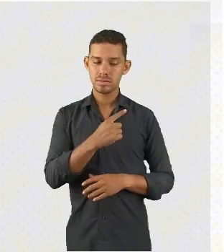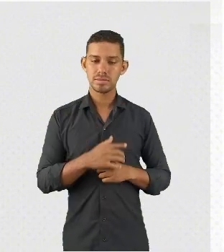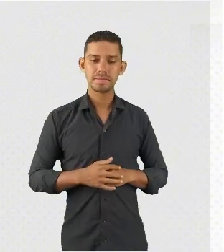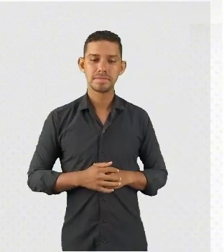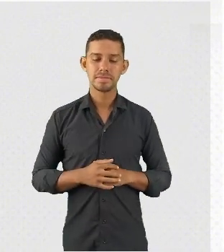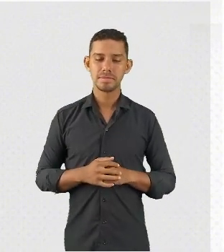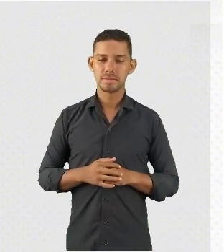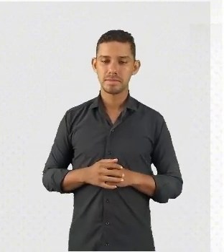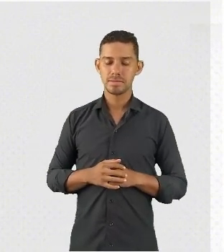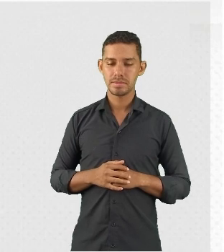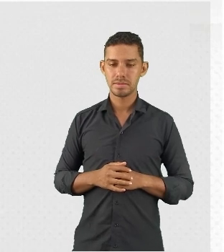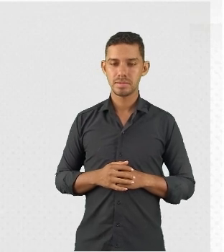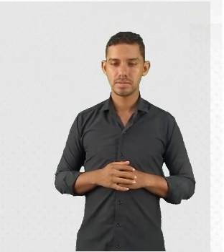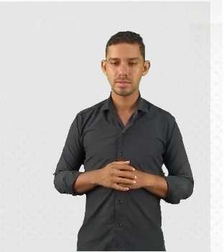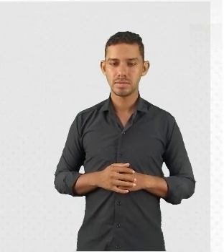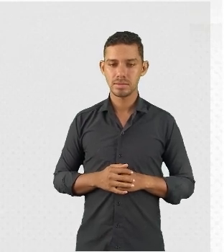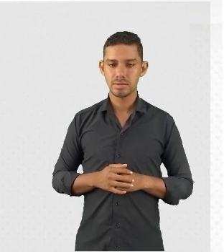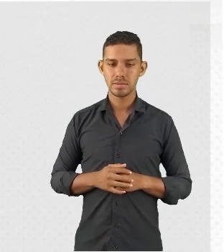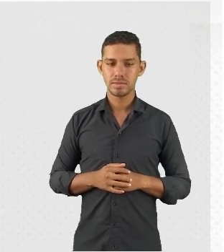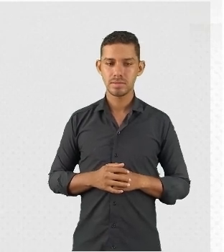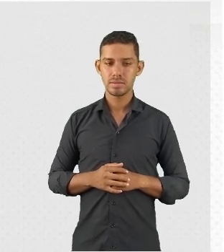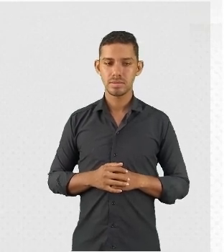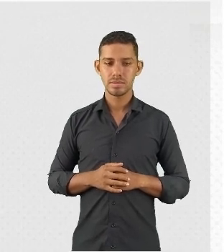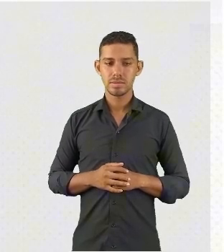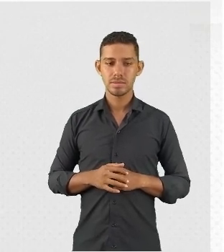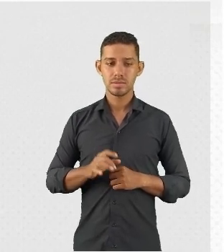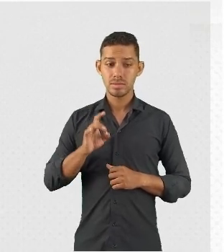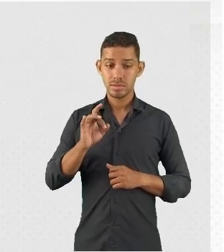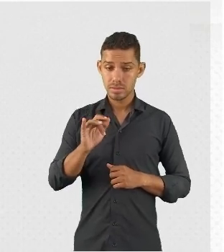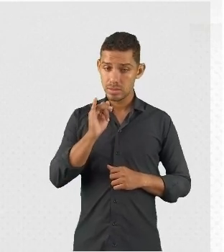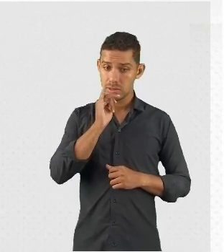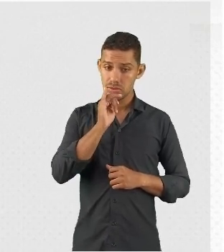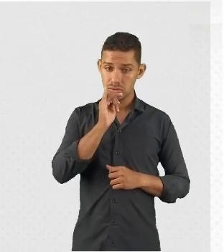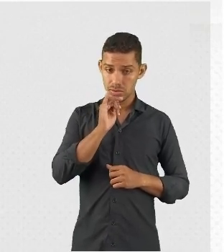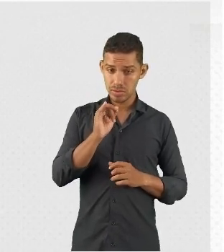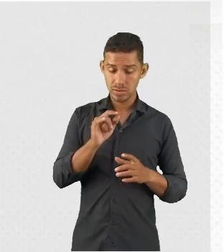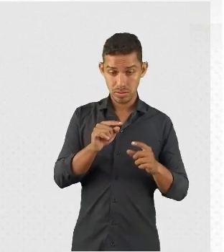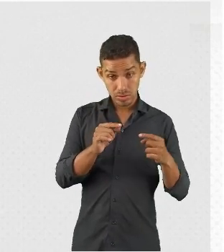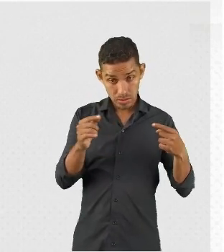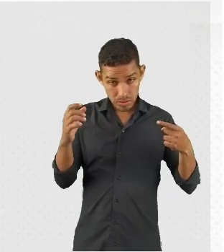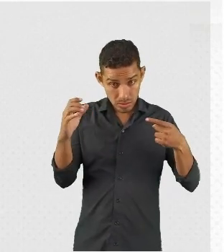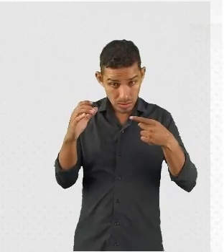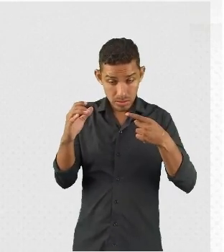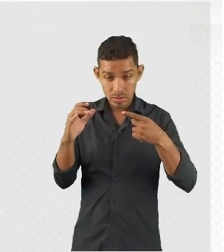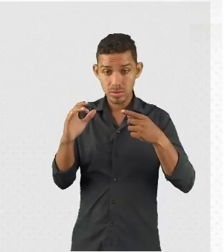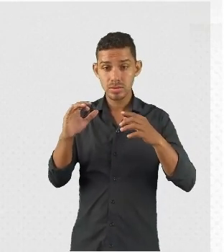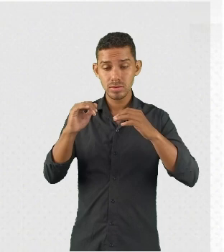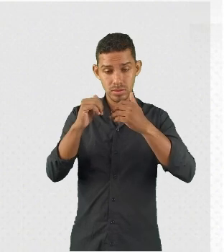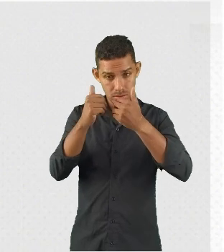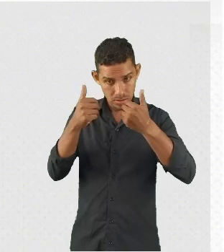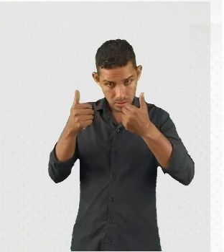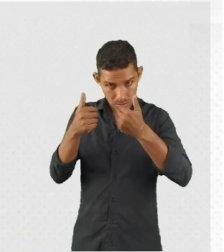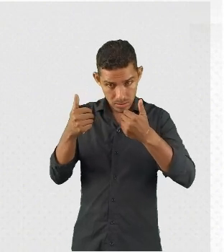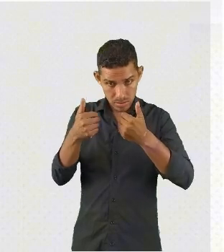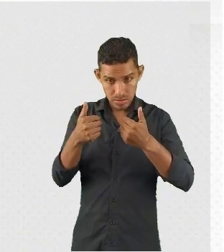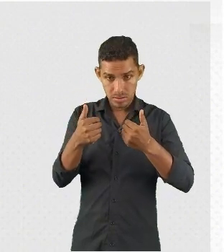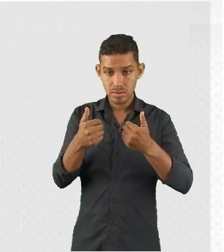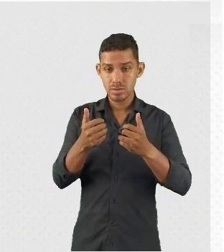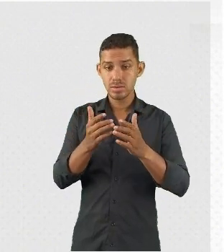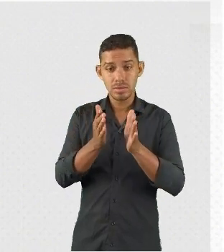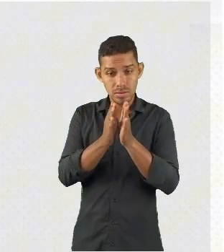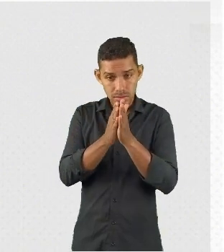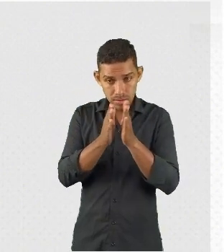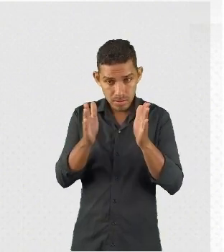Então, não é só aproximar. Aproxima para quê? Para que haja polarização. Certo?